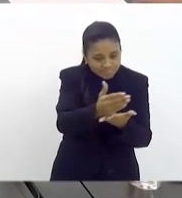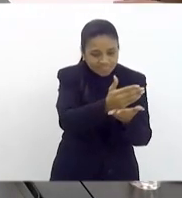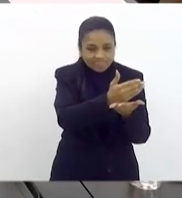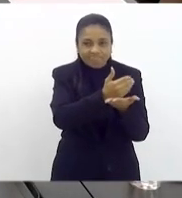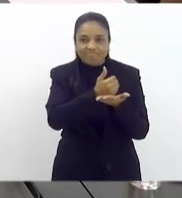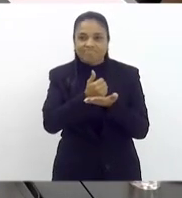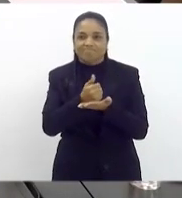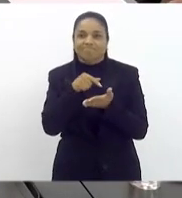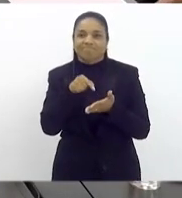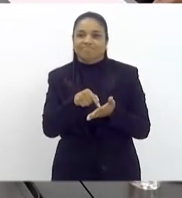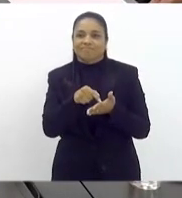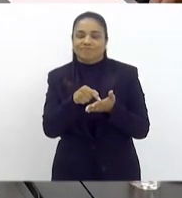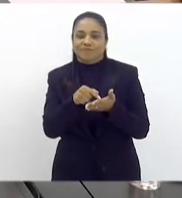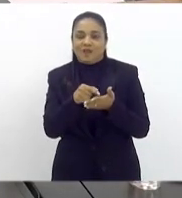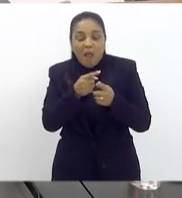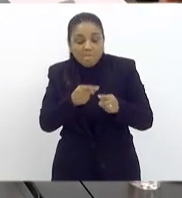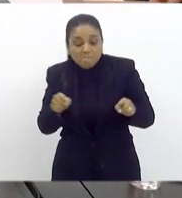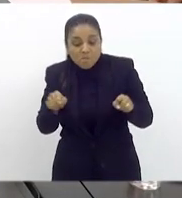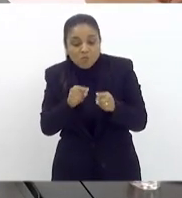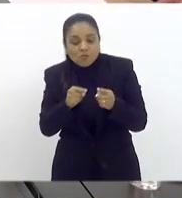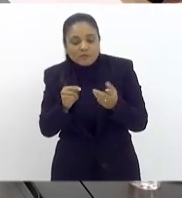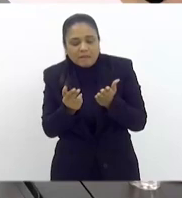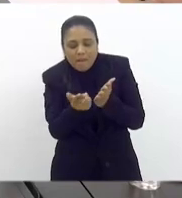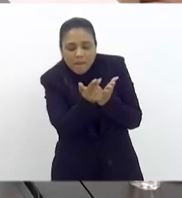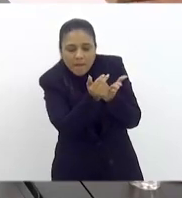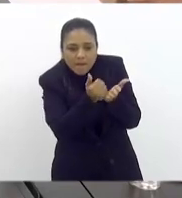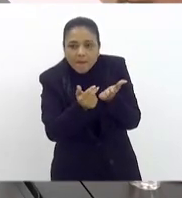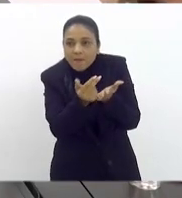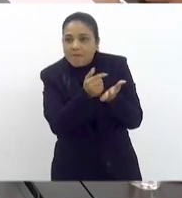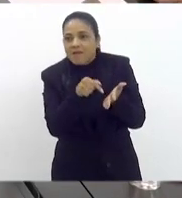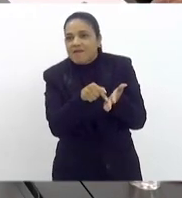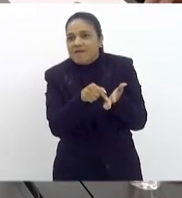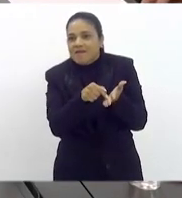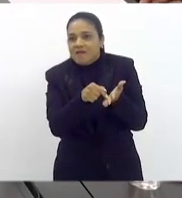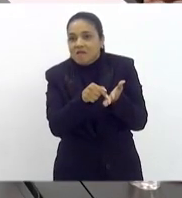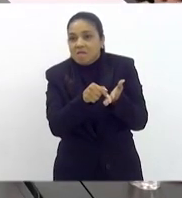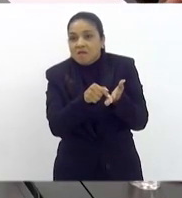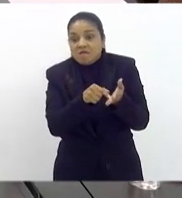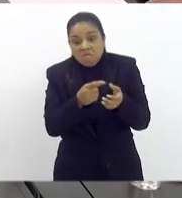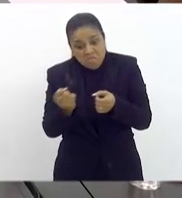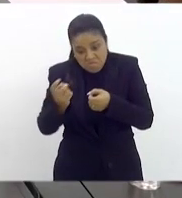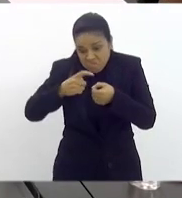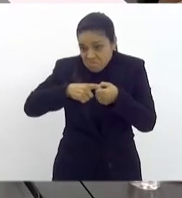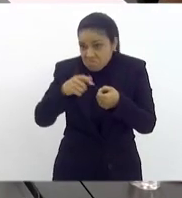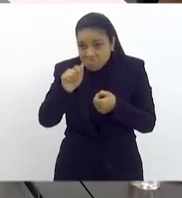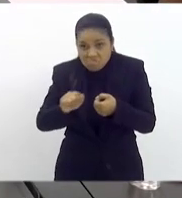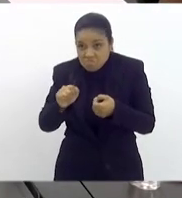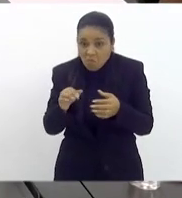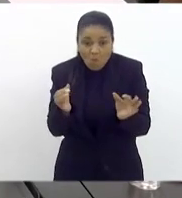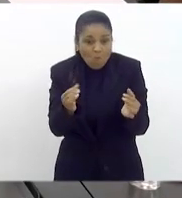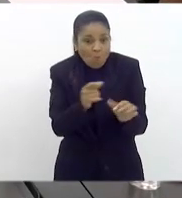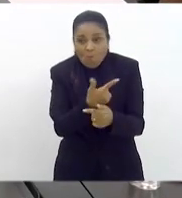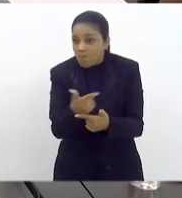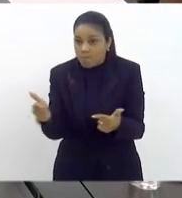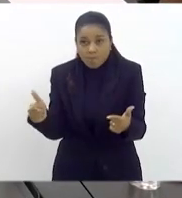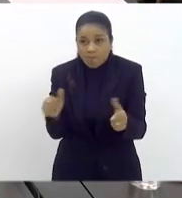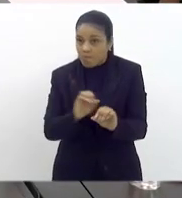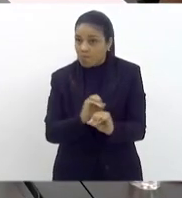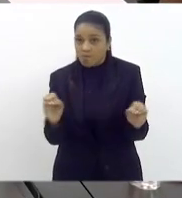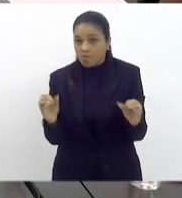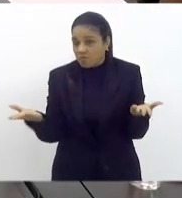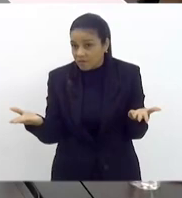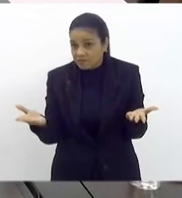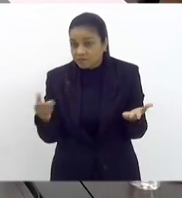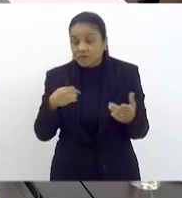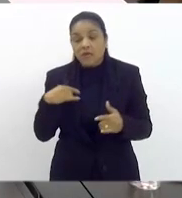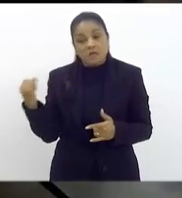vai arrecadar sobre o fonograma, mesmo que eu não seja associado. Isto vai acontecer. E aí a questão que o Arthur levanta, que é muito importante. Se